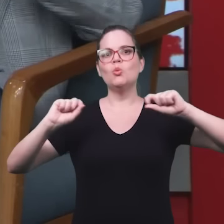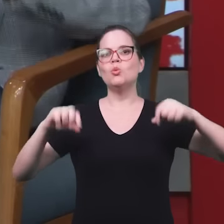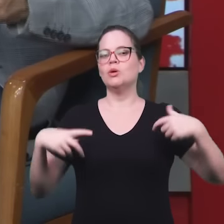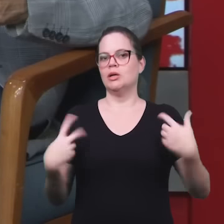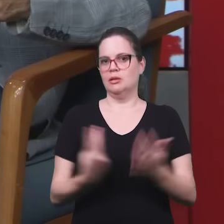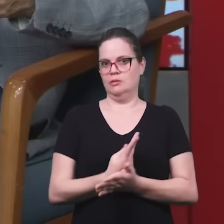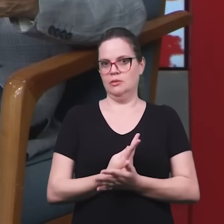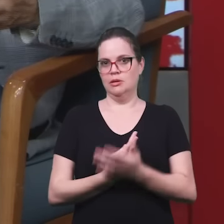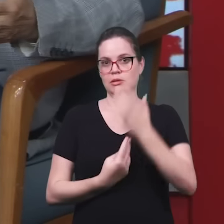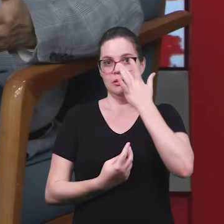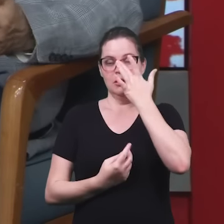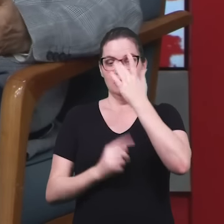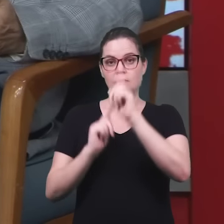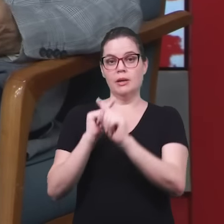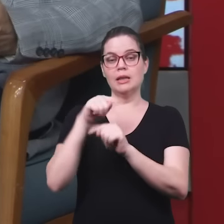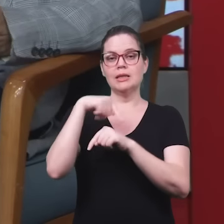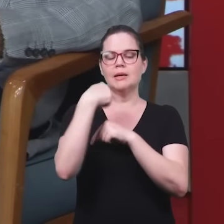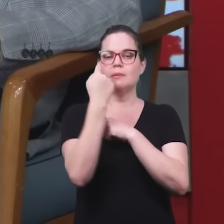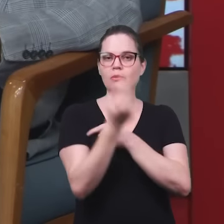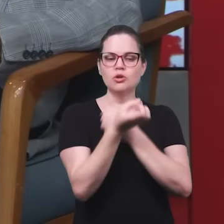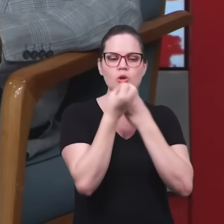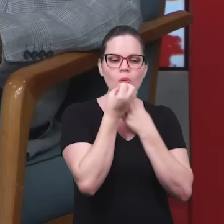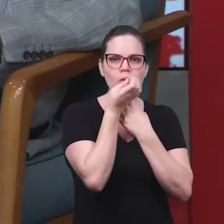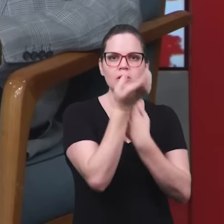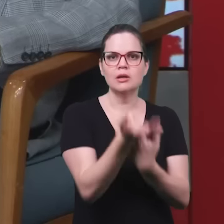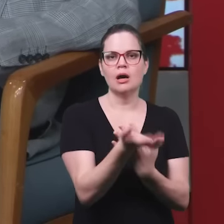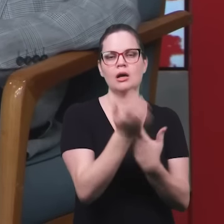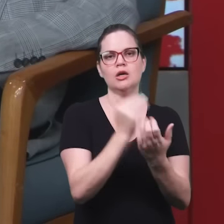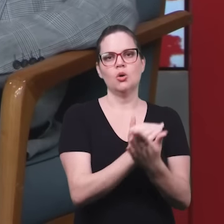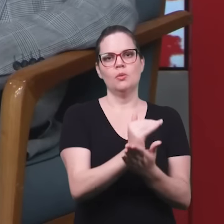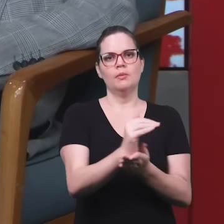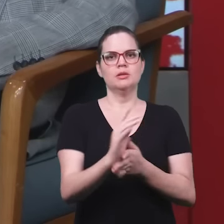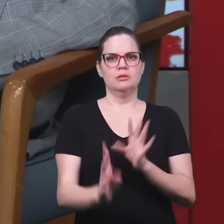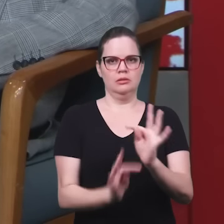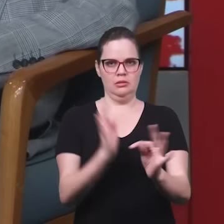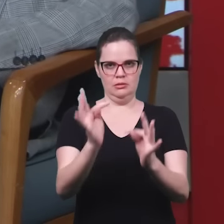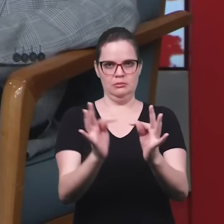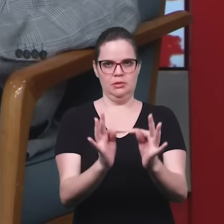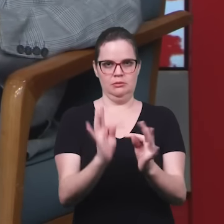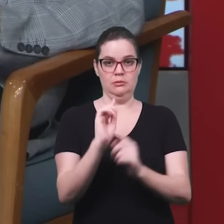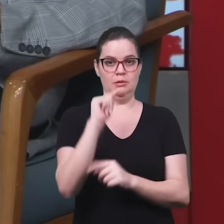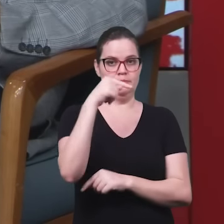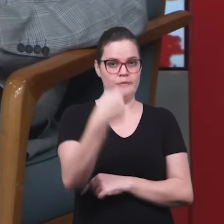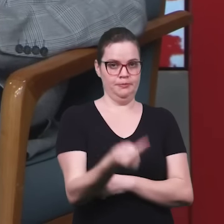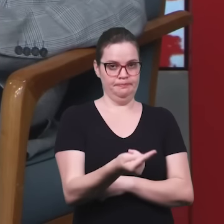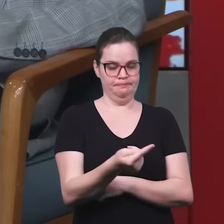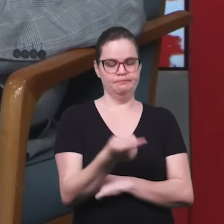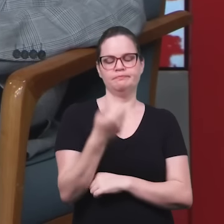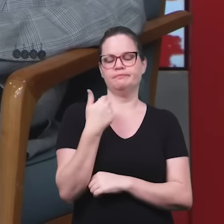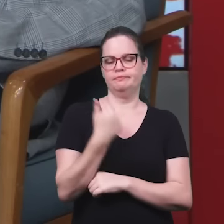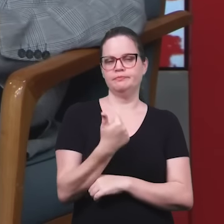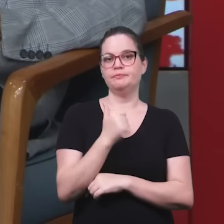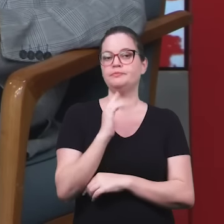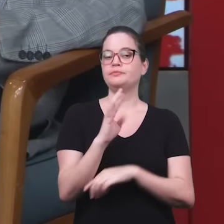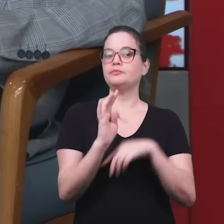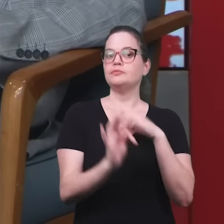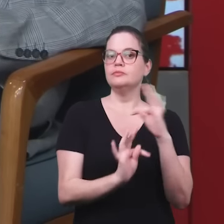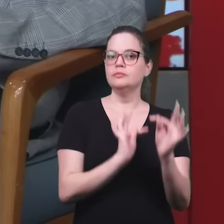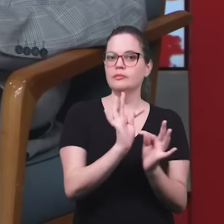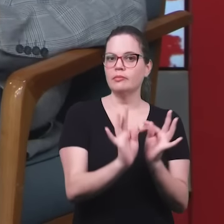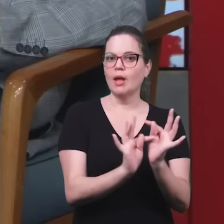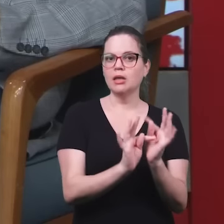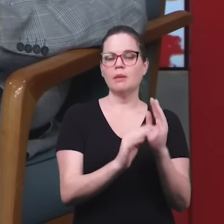passando, para então começar o seu tratamento. Aí o tratamento, à medida